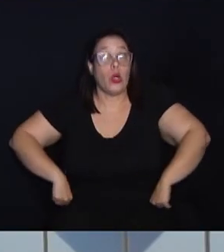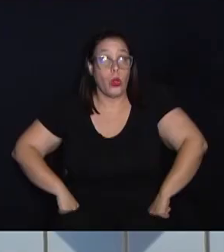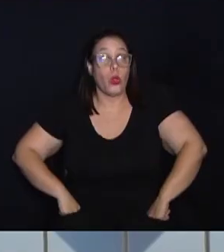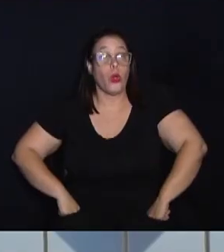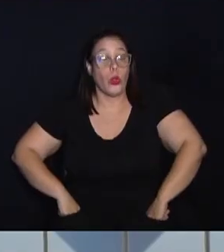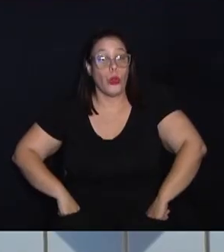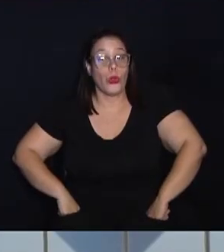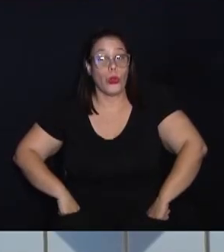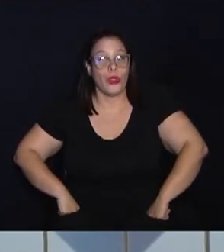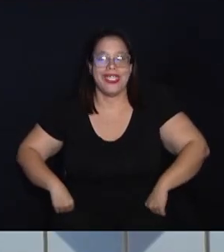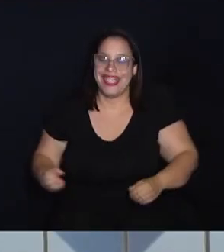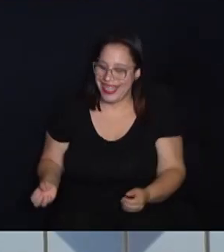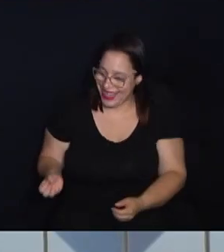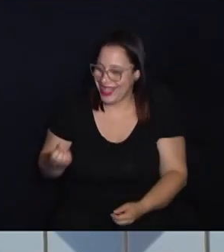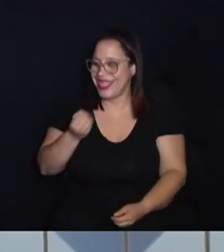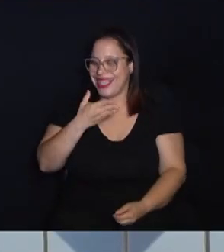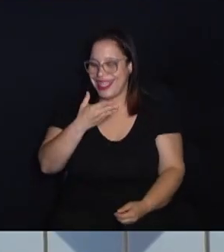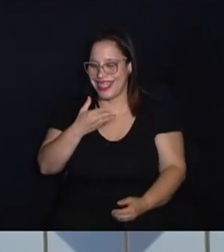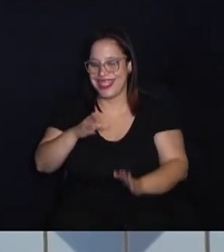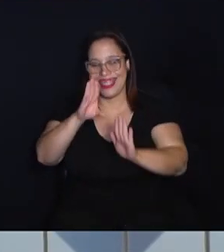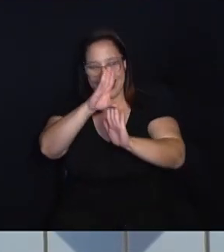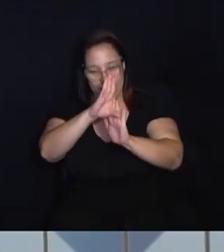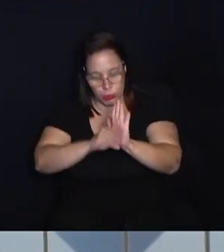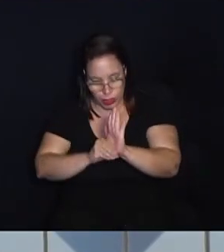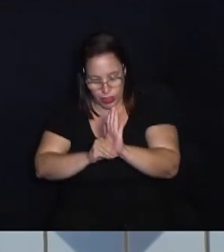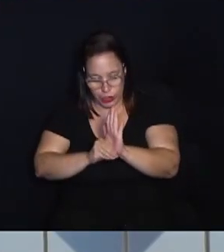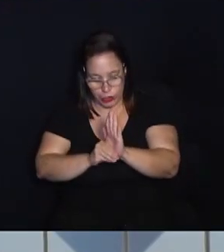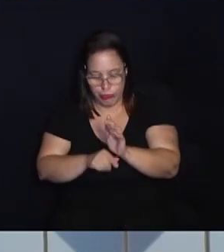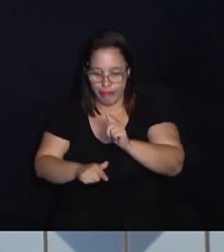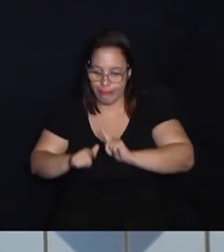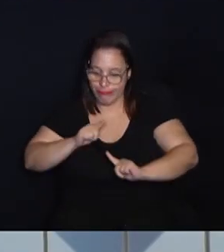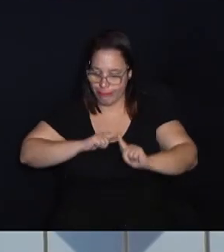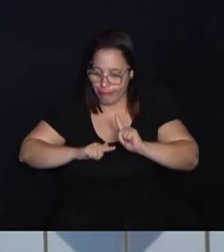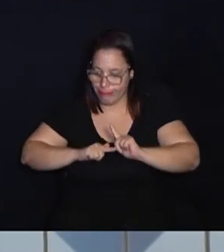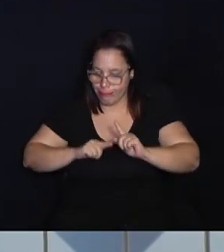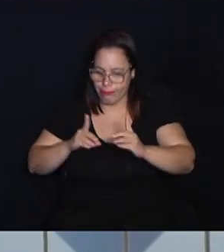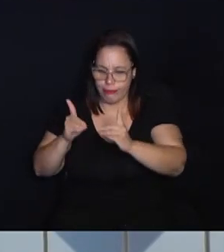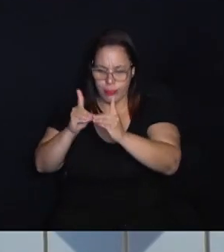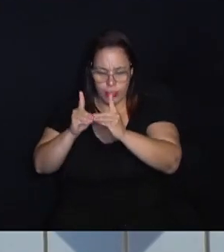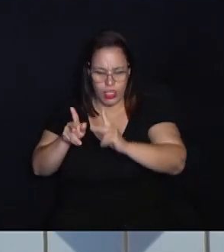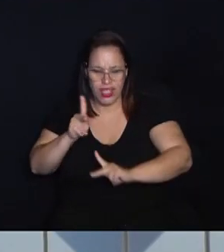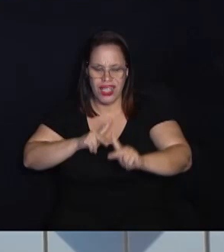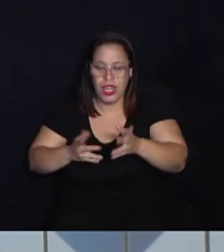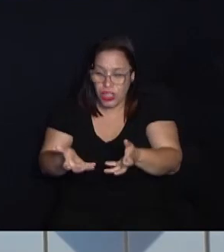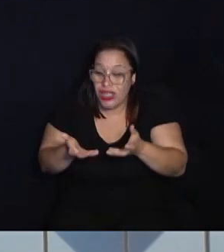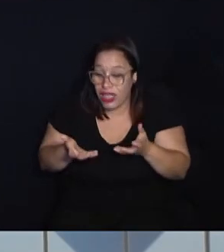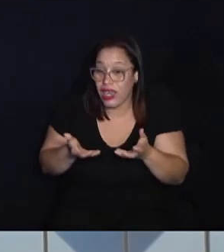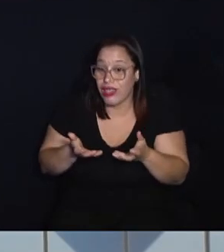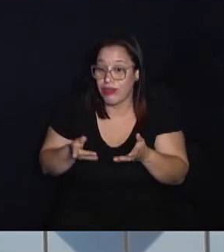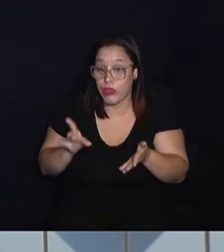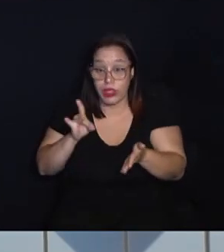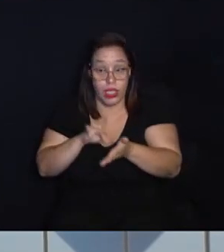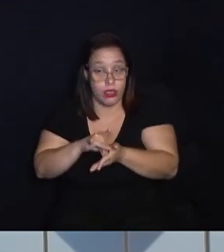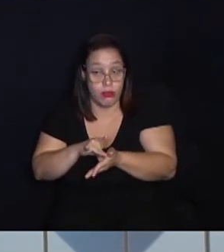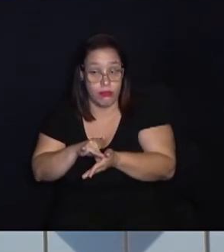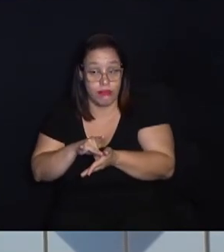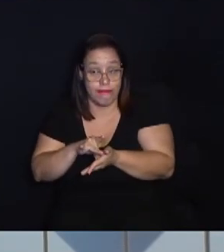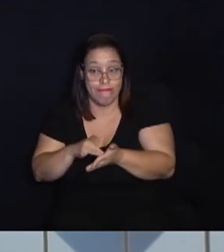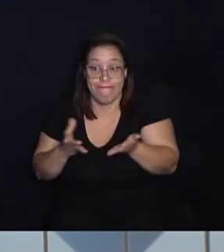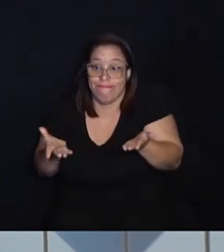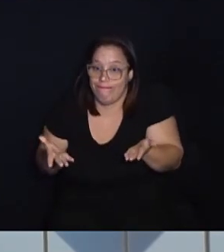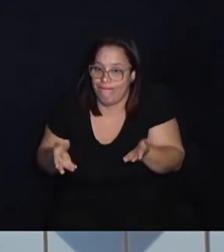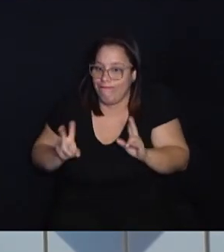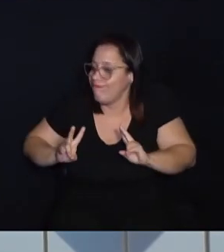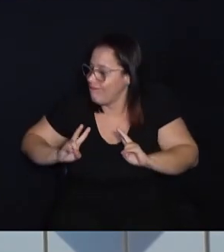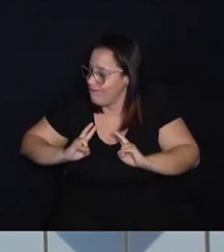também atualizar o modelo de gestão para atender às expectativas da cidade também, né? É sempre, assim,